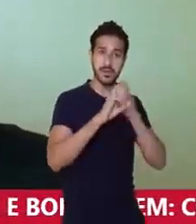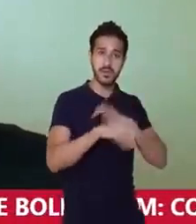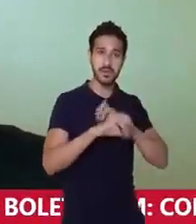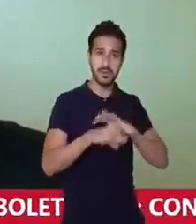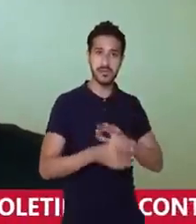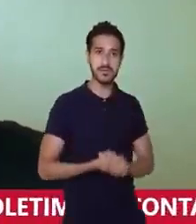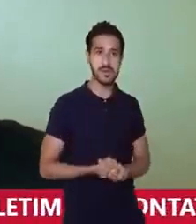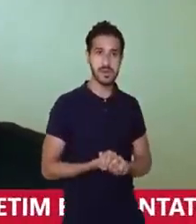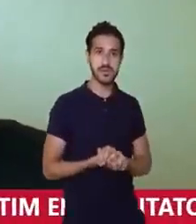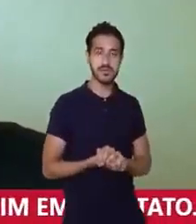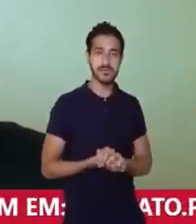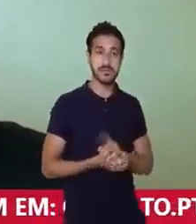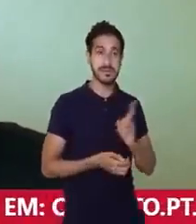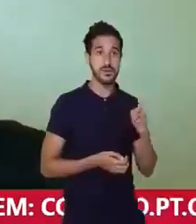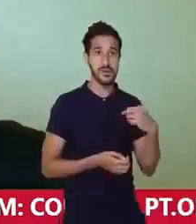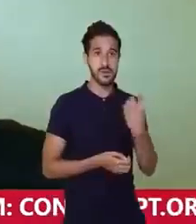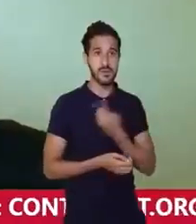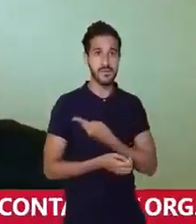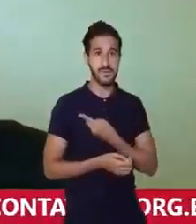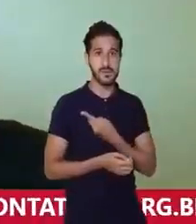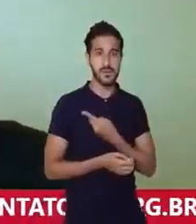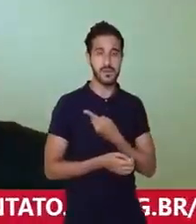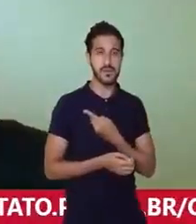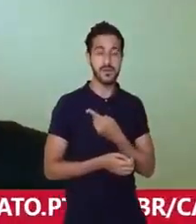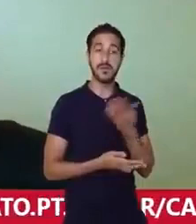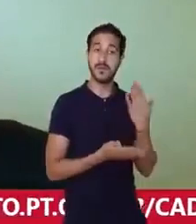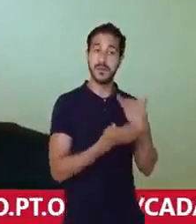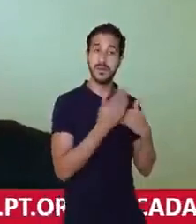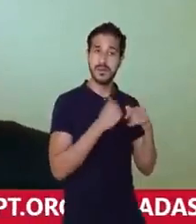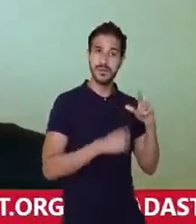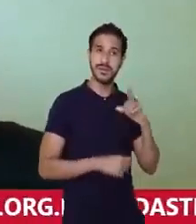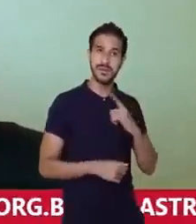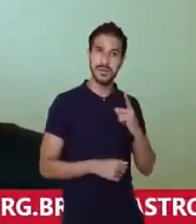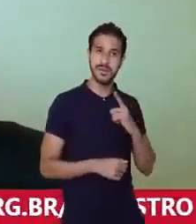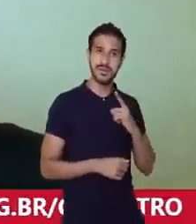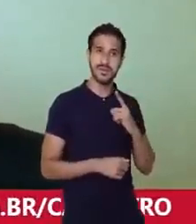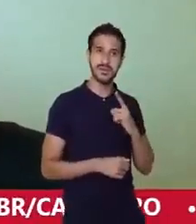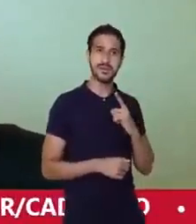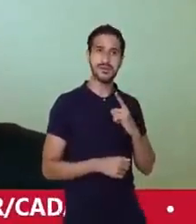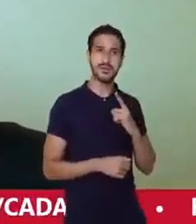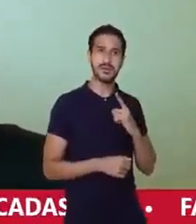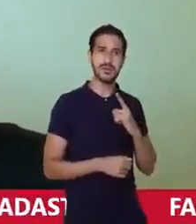educação. Nós tínhamos essa